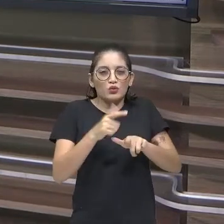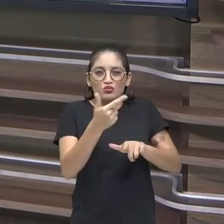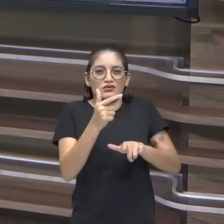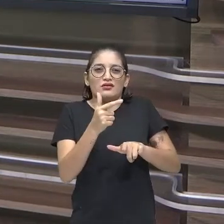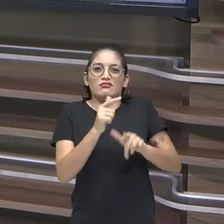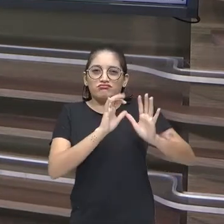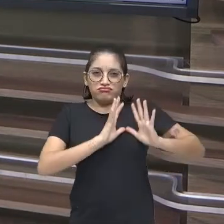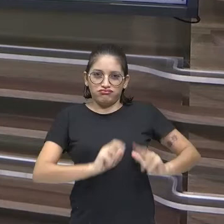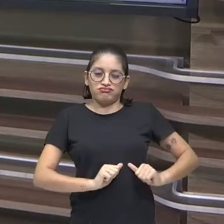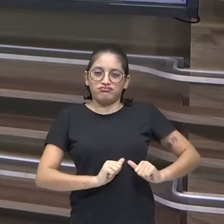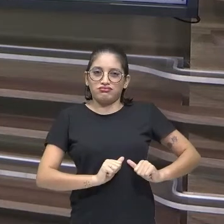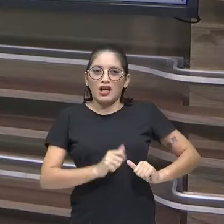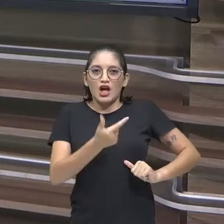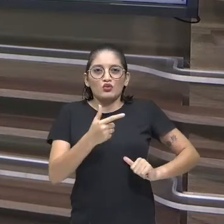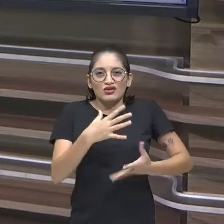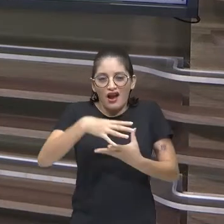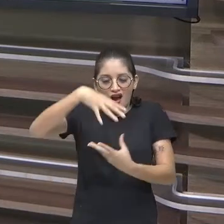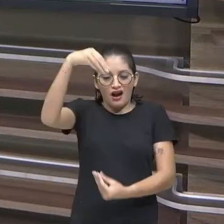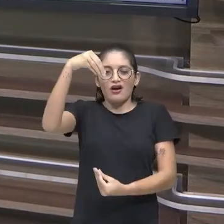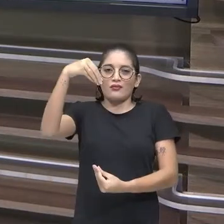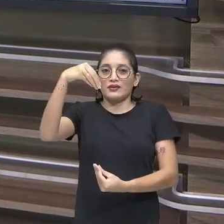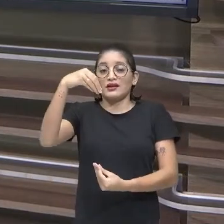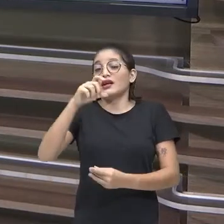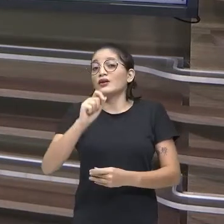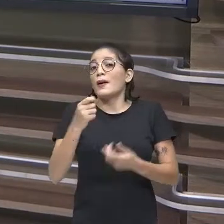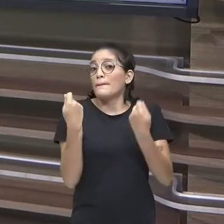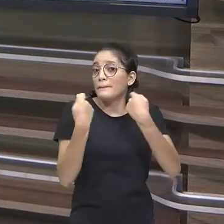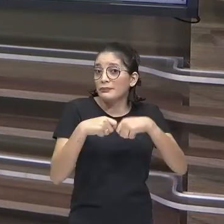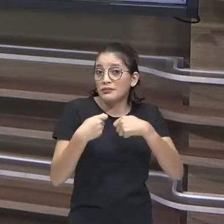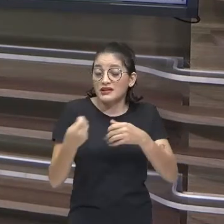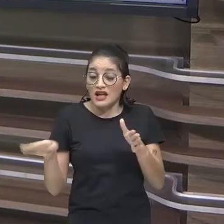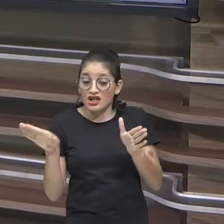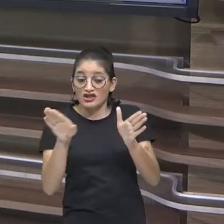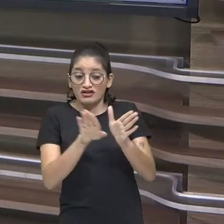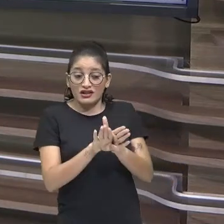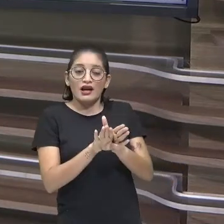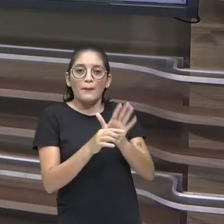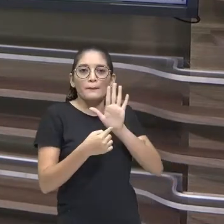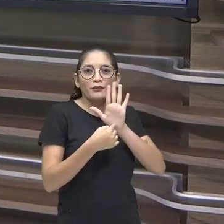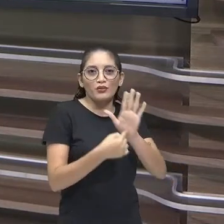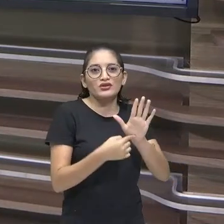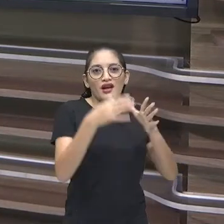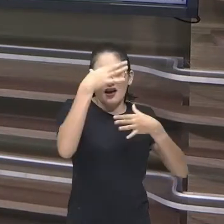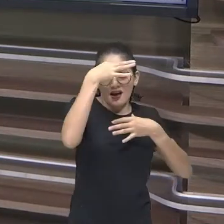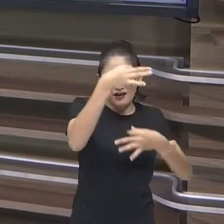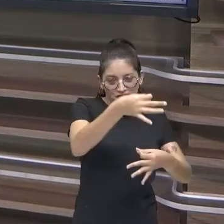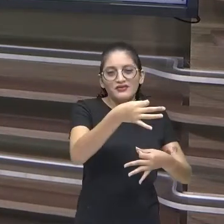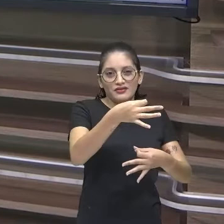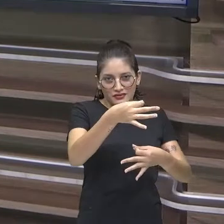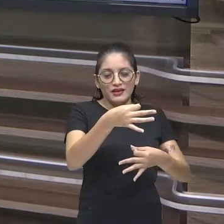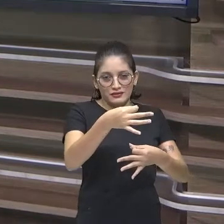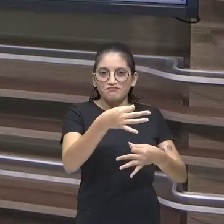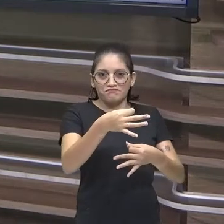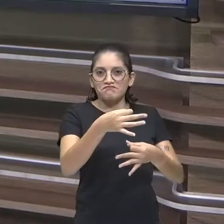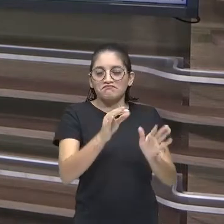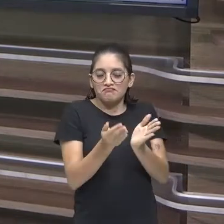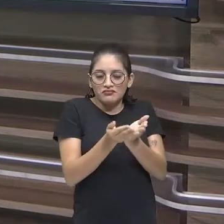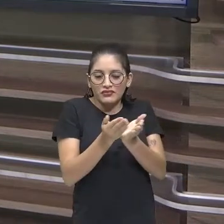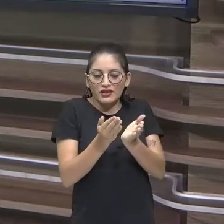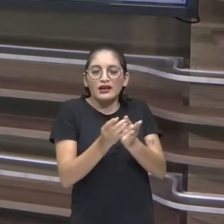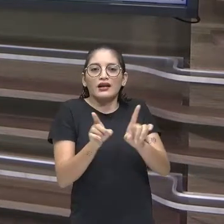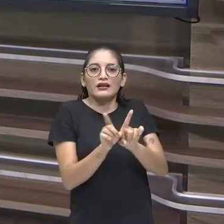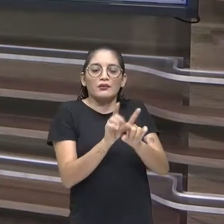preconceituosa de que índio não tinha alma, de que era necessário chegar com a fé cristã, catequizar